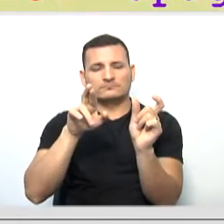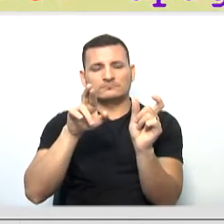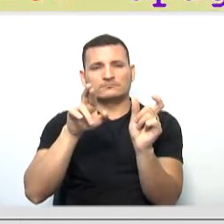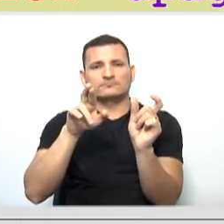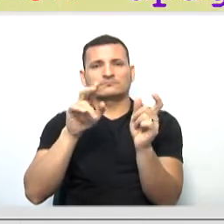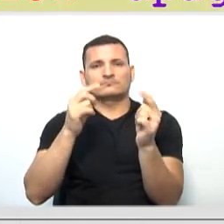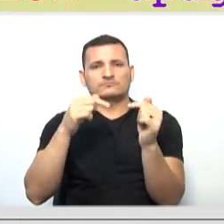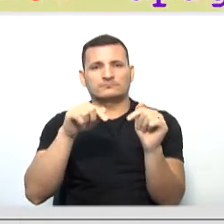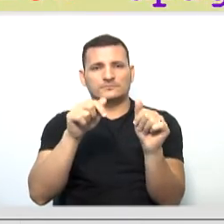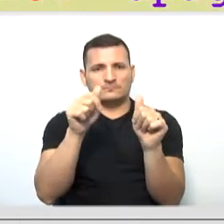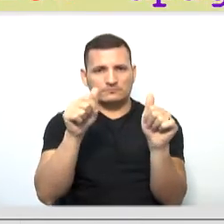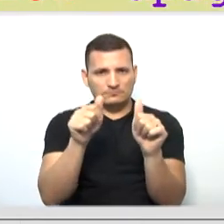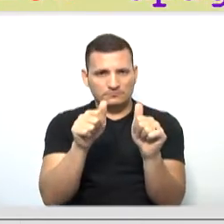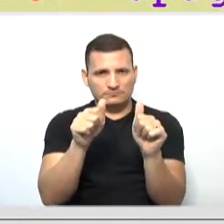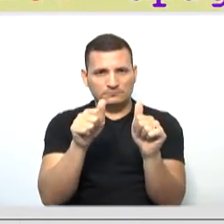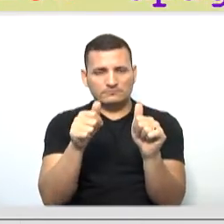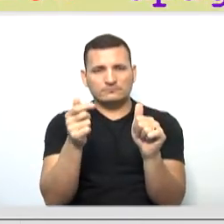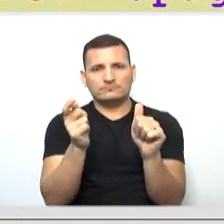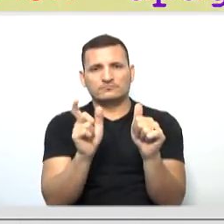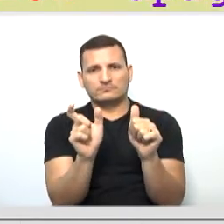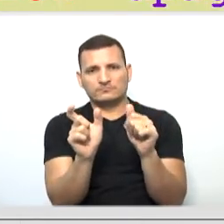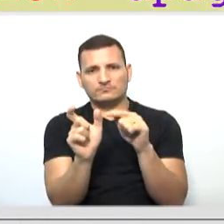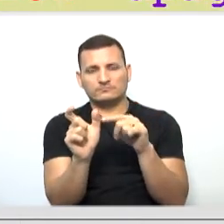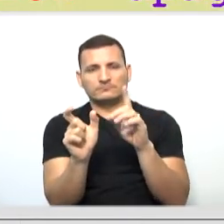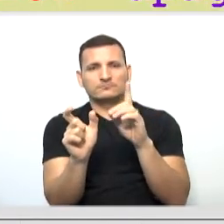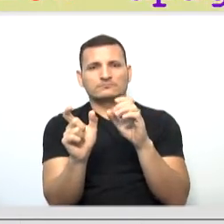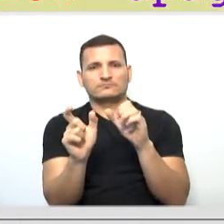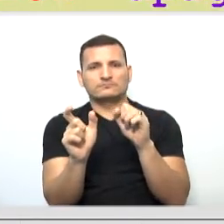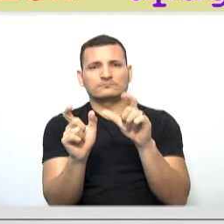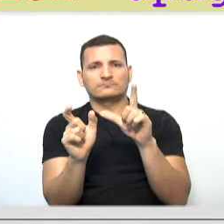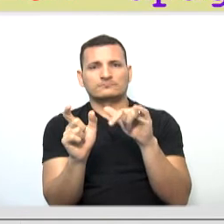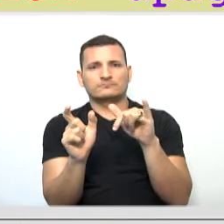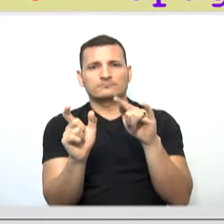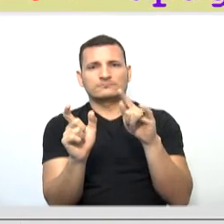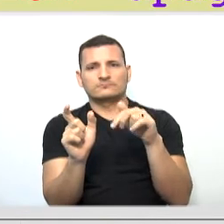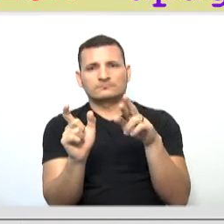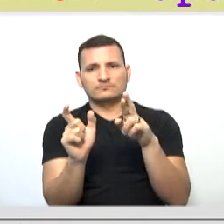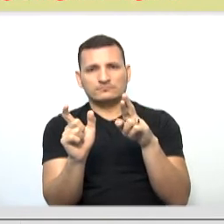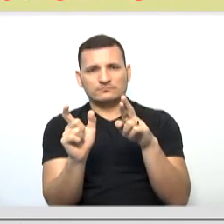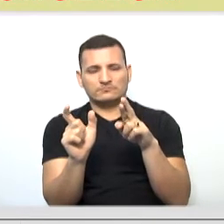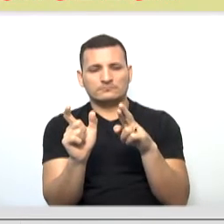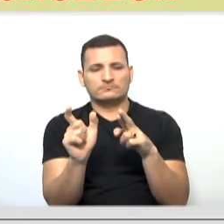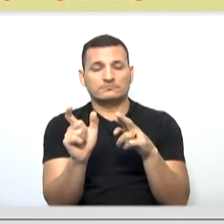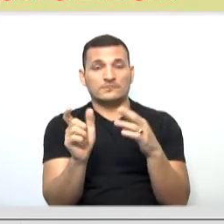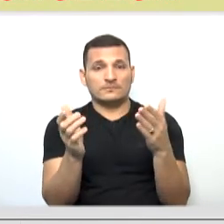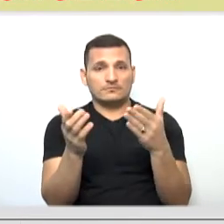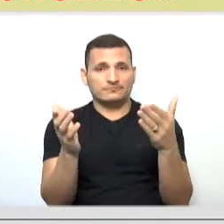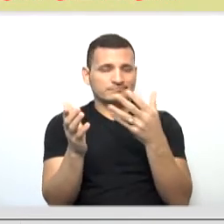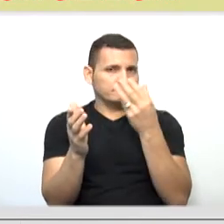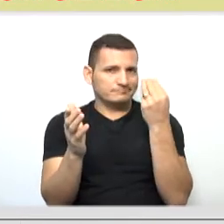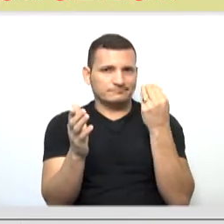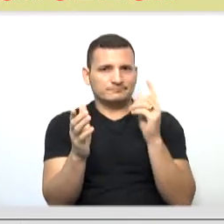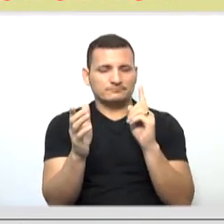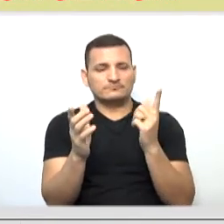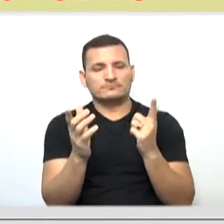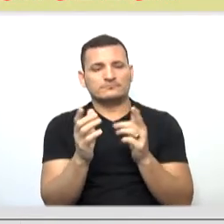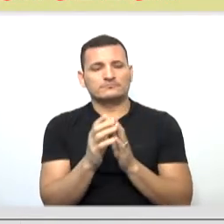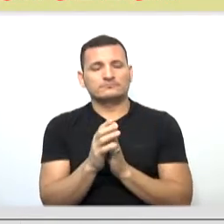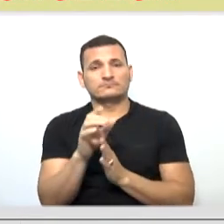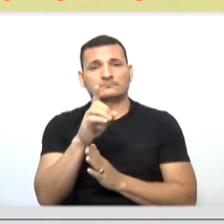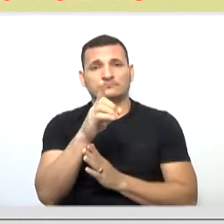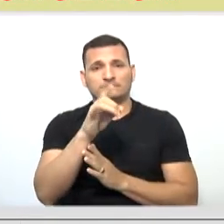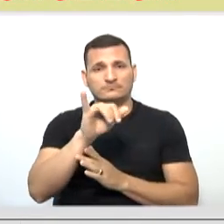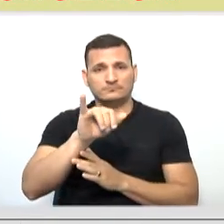imagem e aqui eu coloquei o botão desligar. Agora não posso esquecer de fechar a minha div